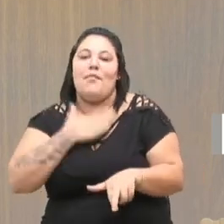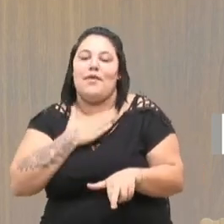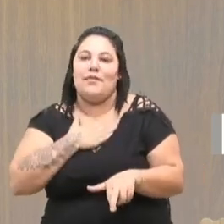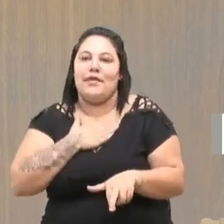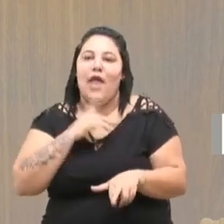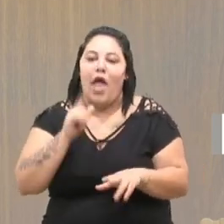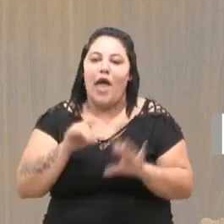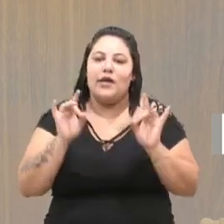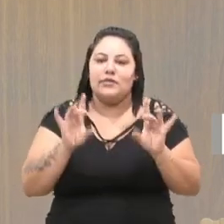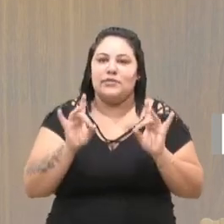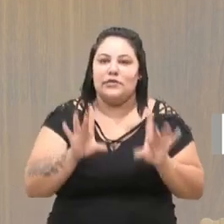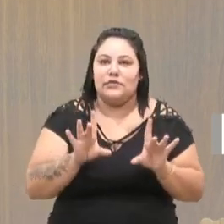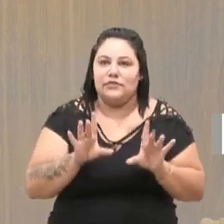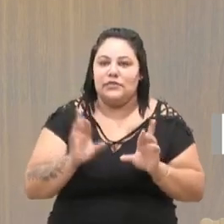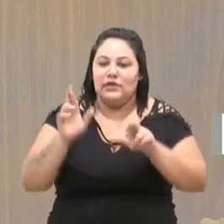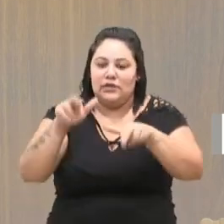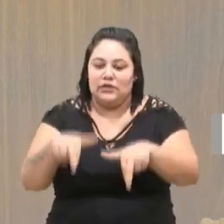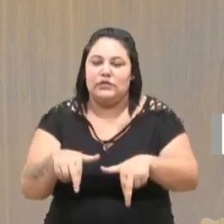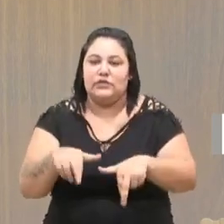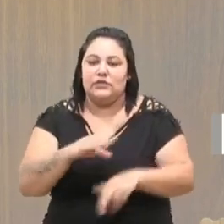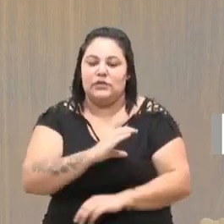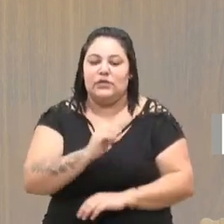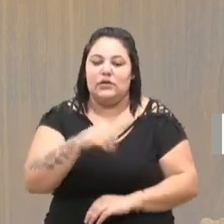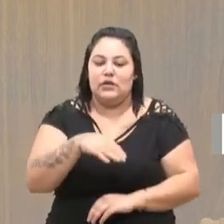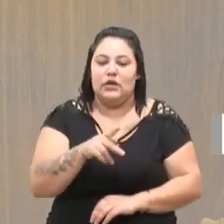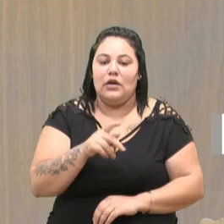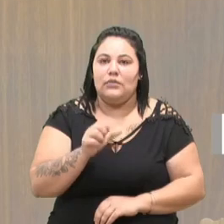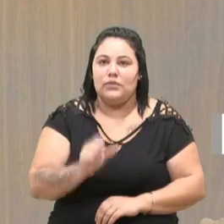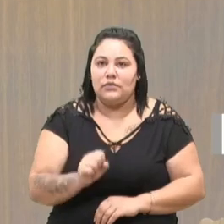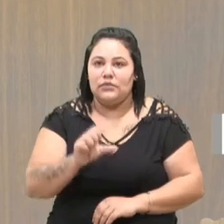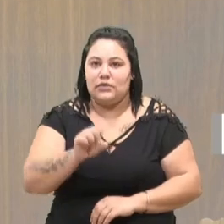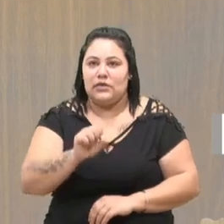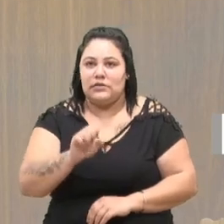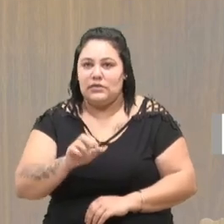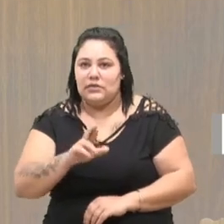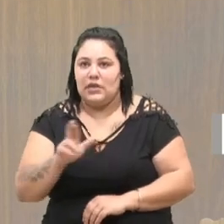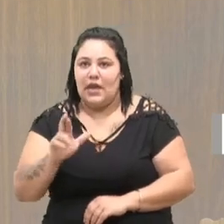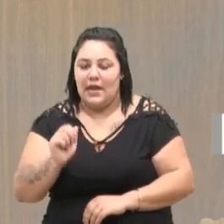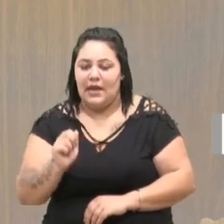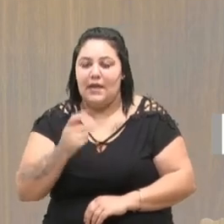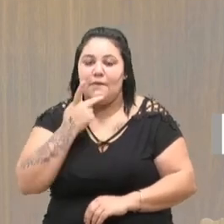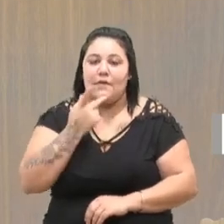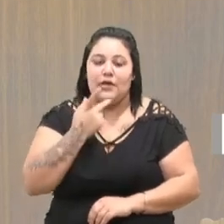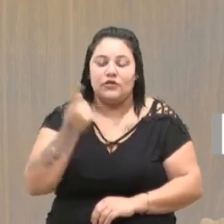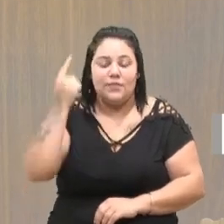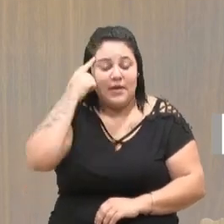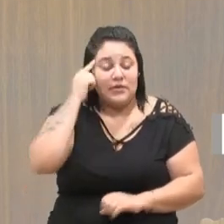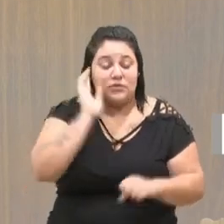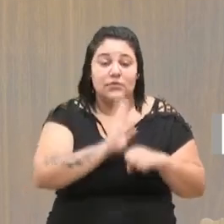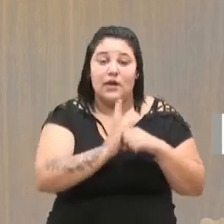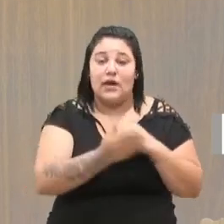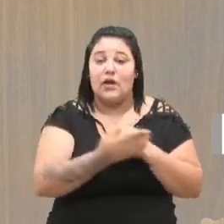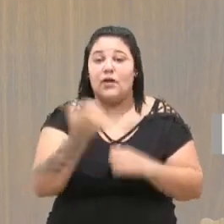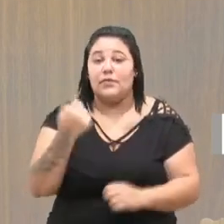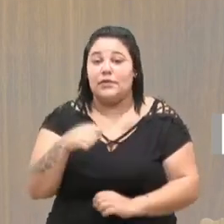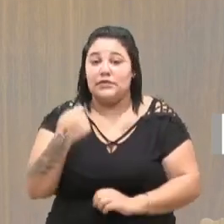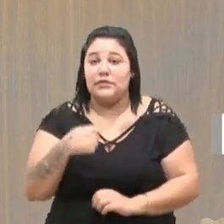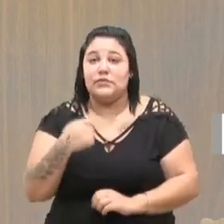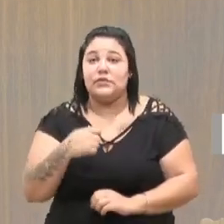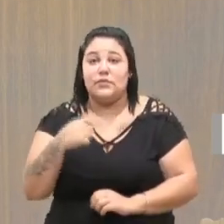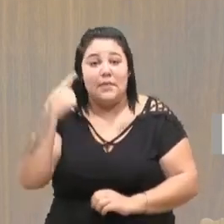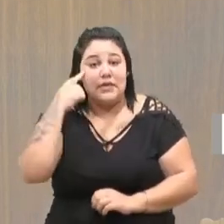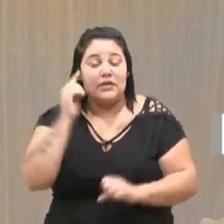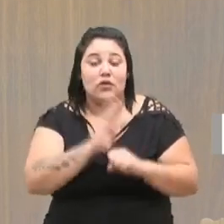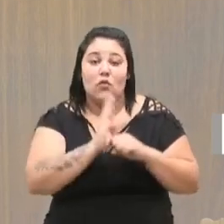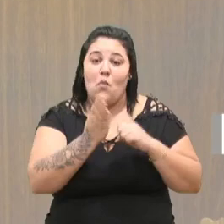muito especial, que é a região do Campos da Serra. Eu digo que quando a gente pensa num bairro, a gente precisa pensar nele